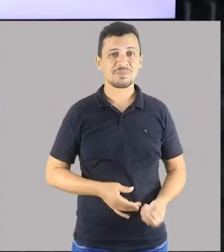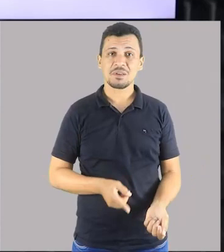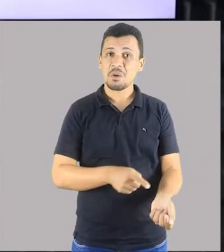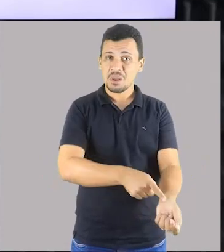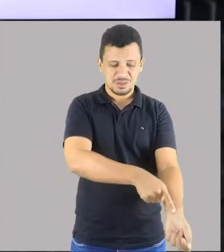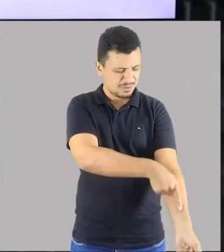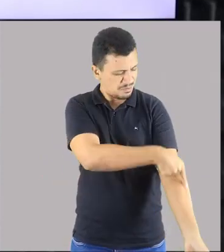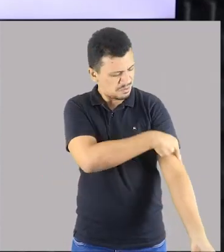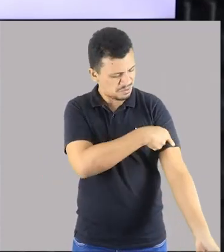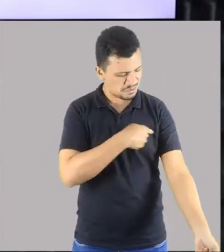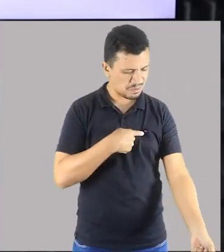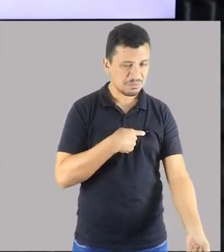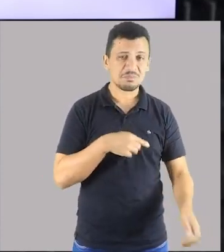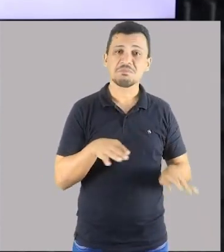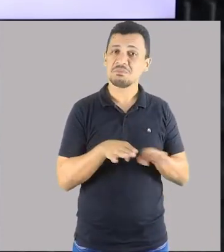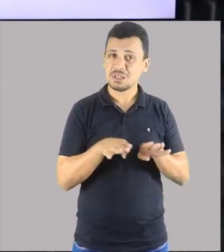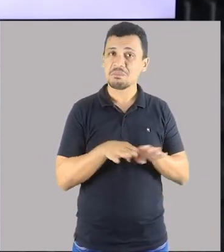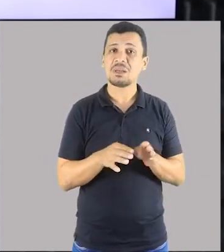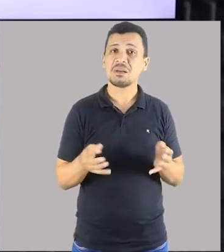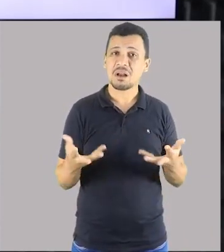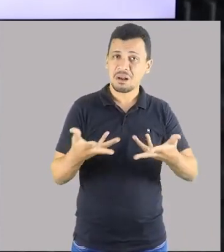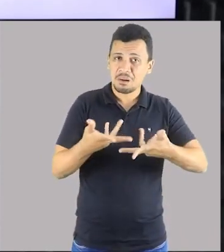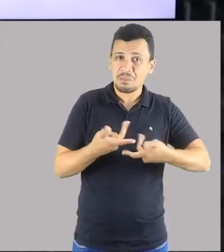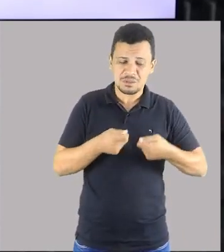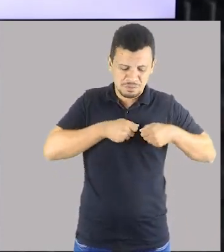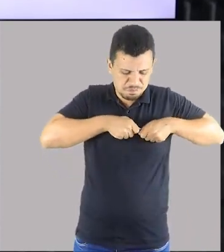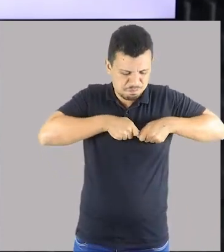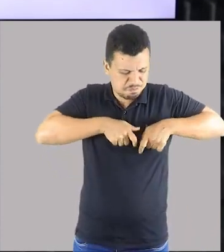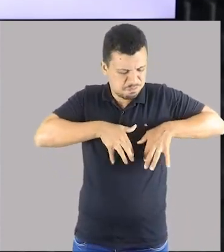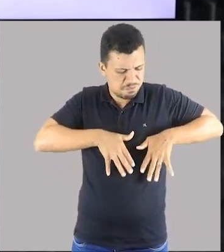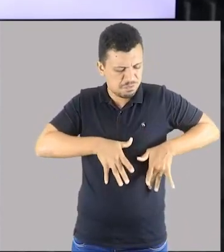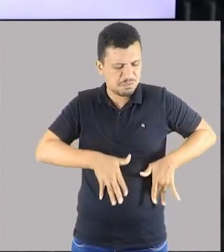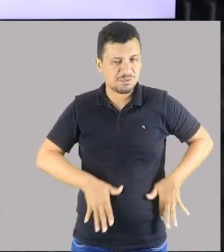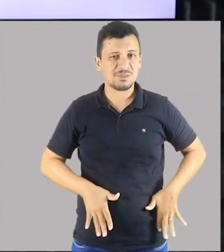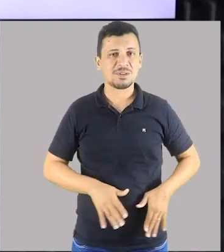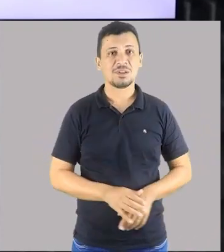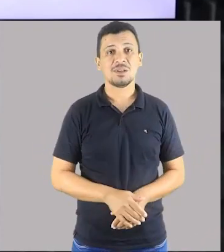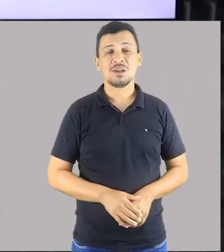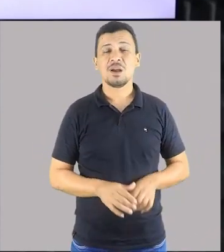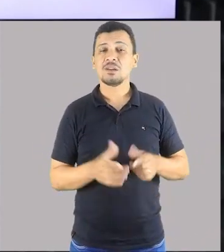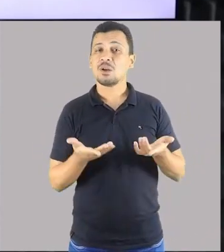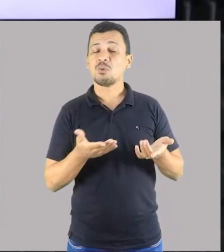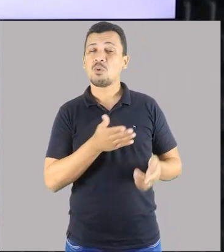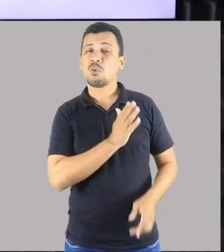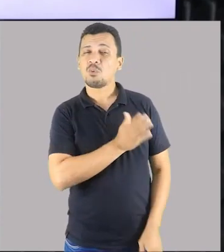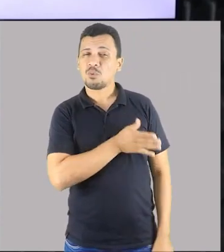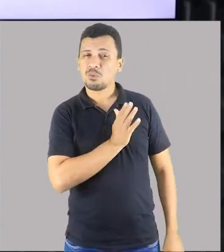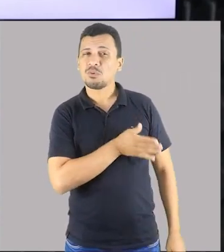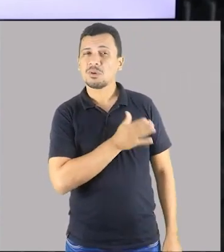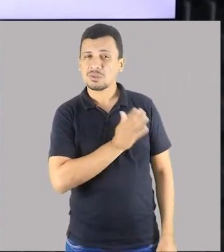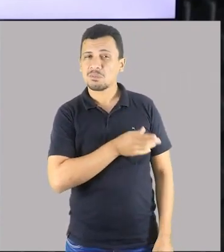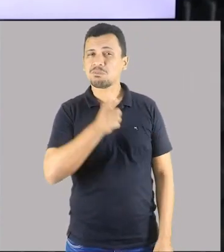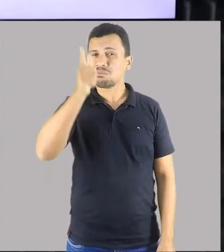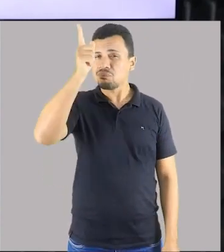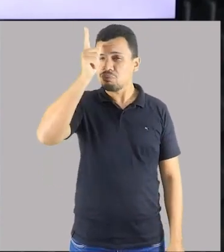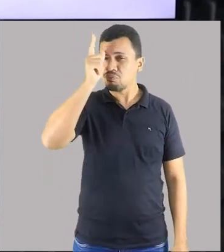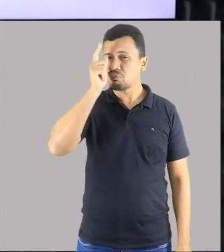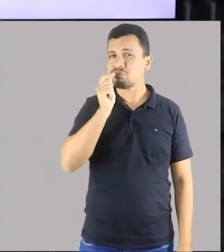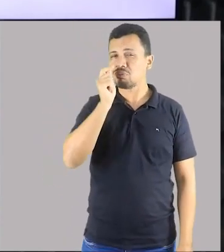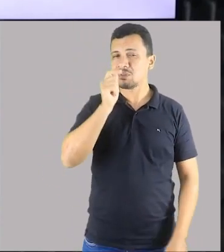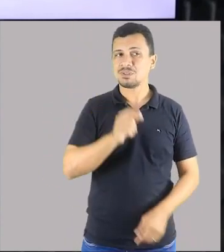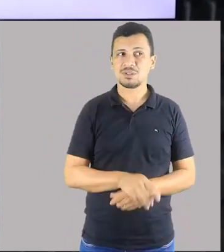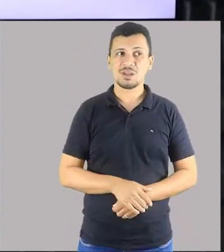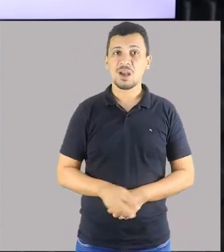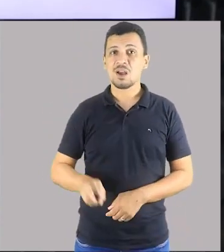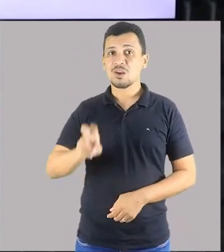ele tem a mesma capacidade de mandar aquela quantidade. Então ele vai trabalhar menos, entende? Para ele mandar os 5